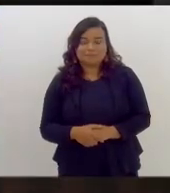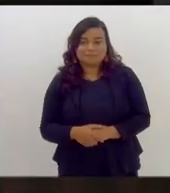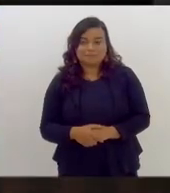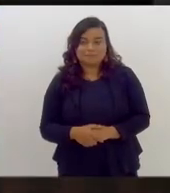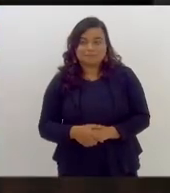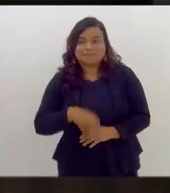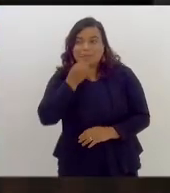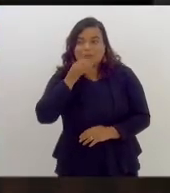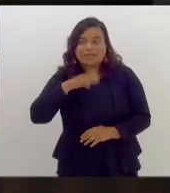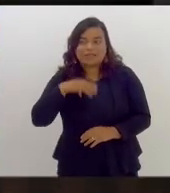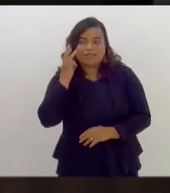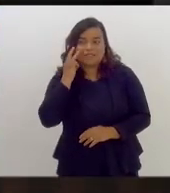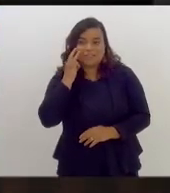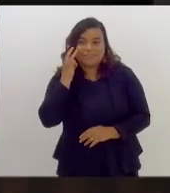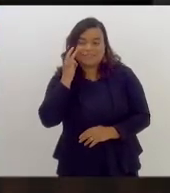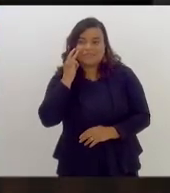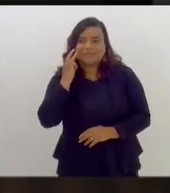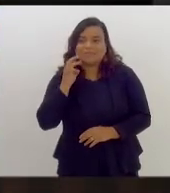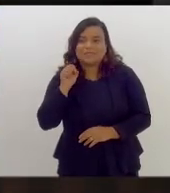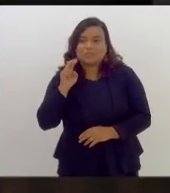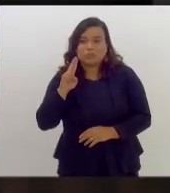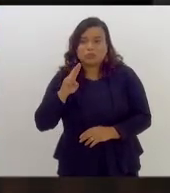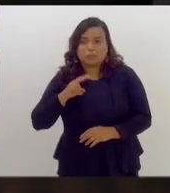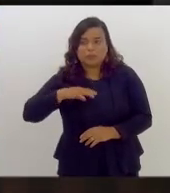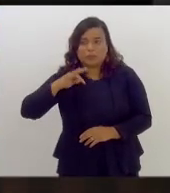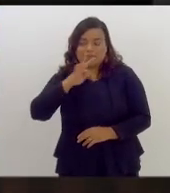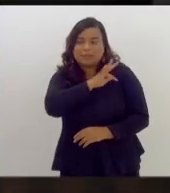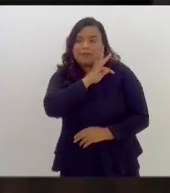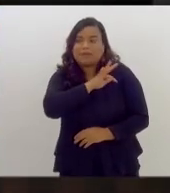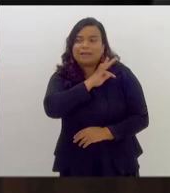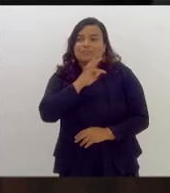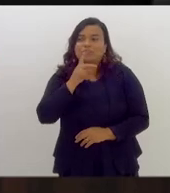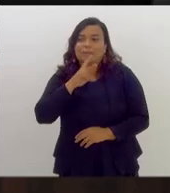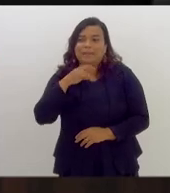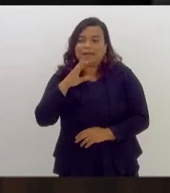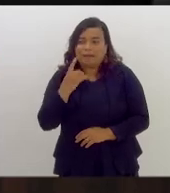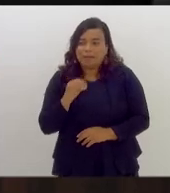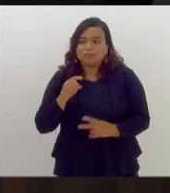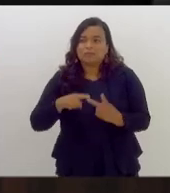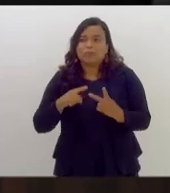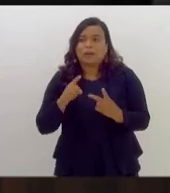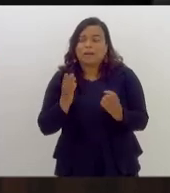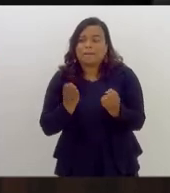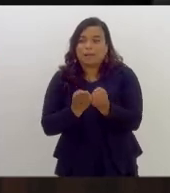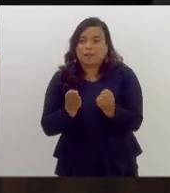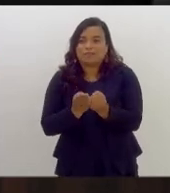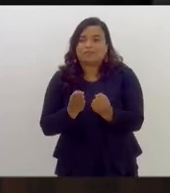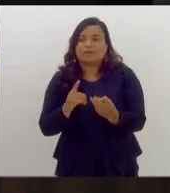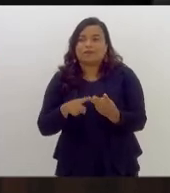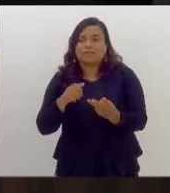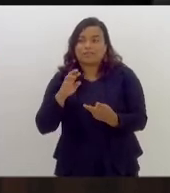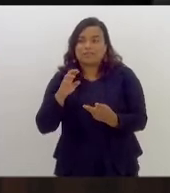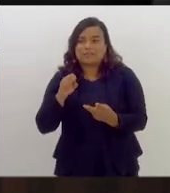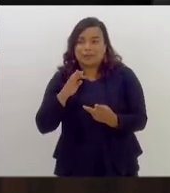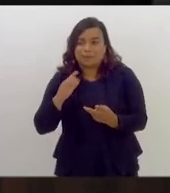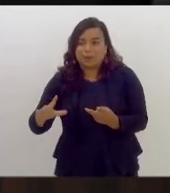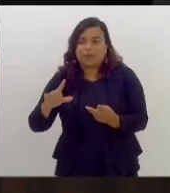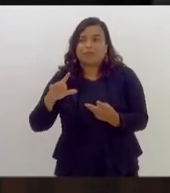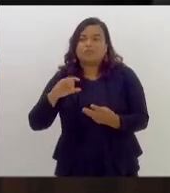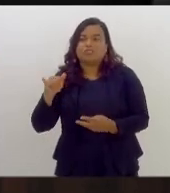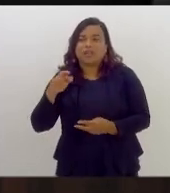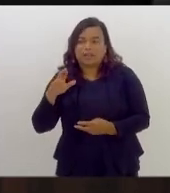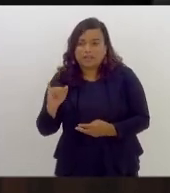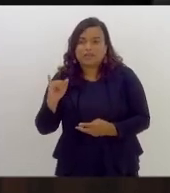Boa tarde, Valdec, Subtenente Bernardo, Malafaia, Samuel, Jari, Mink,